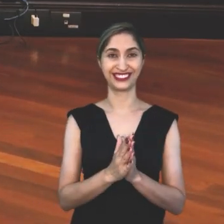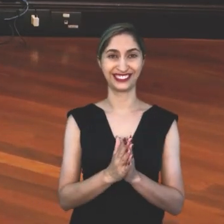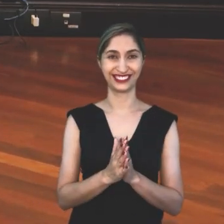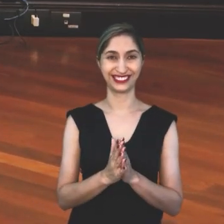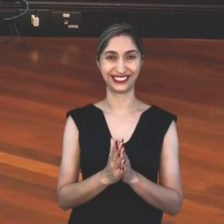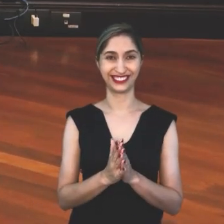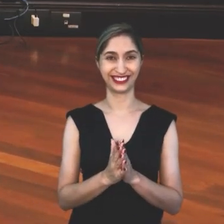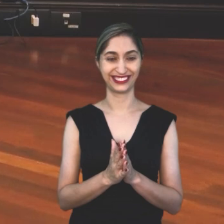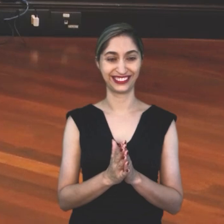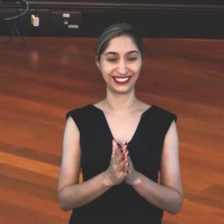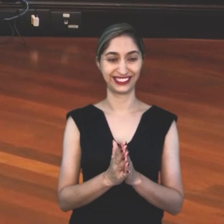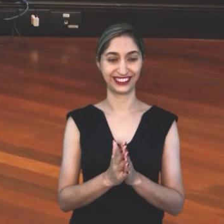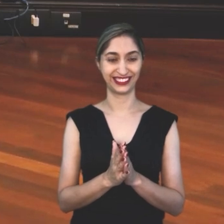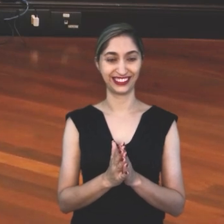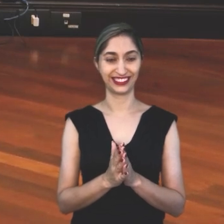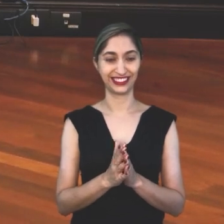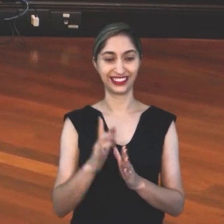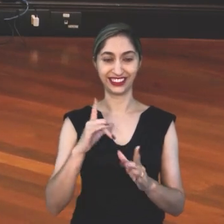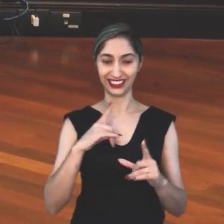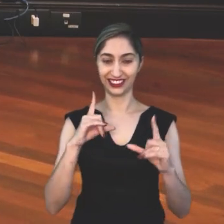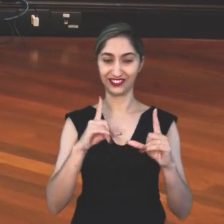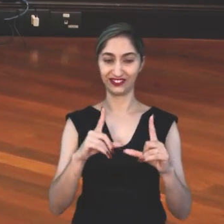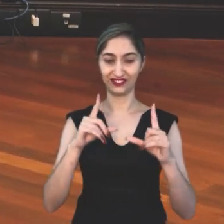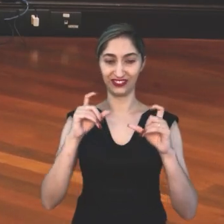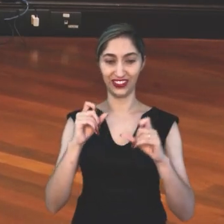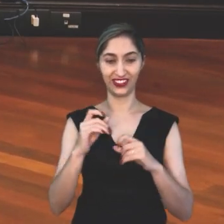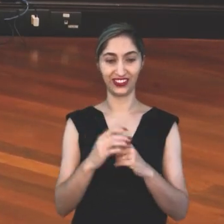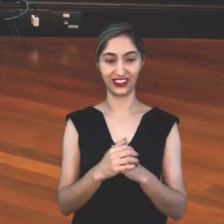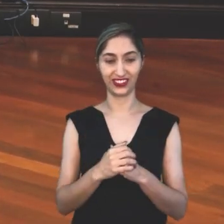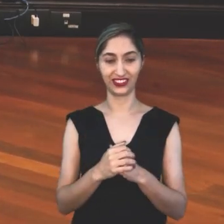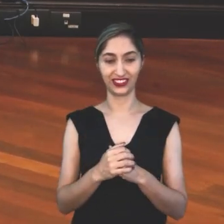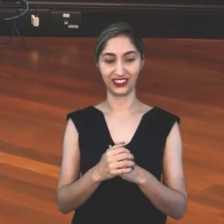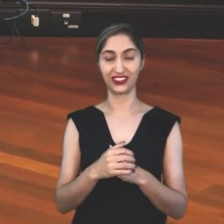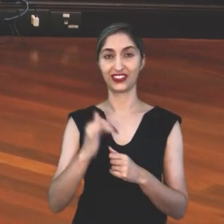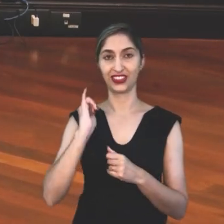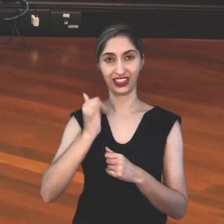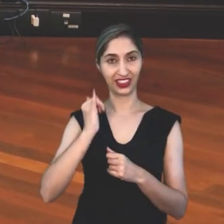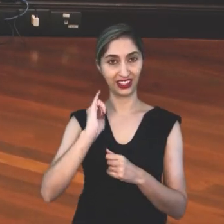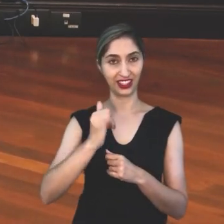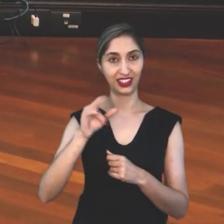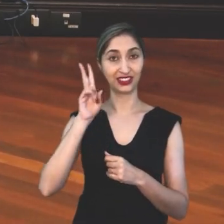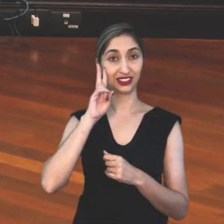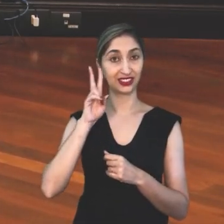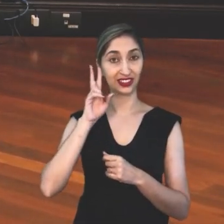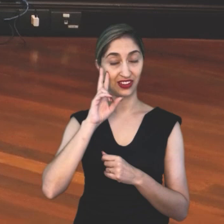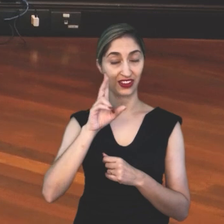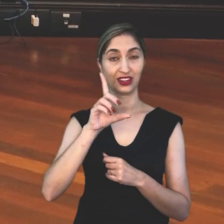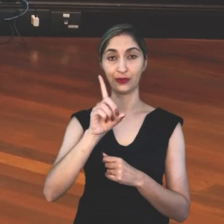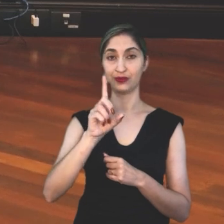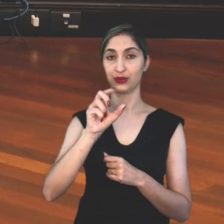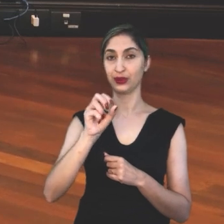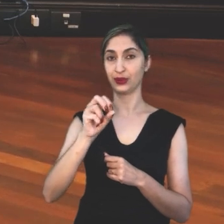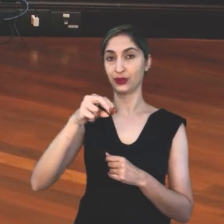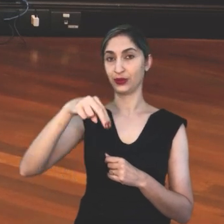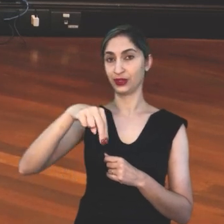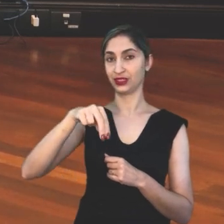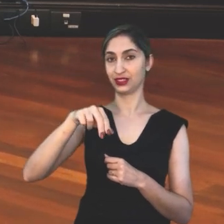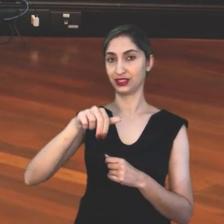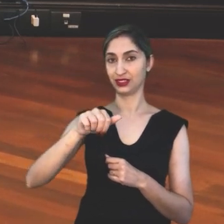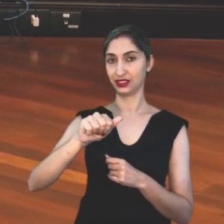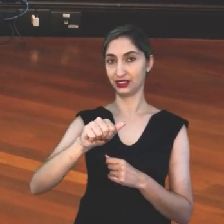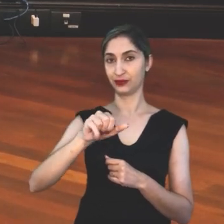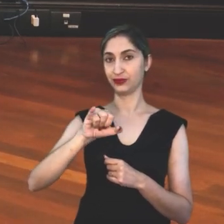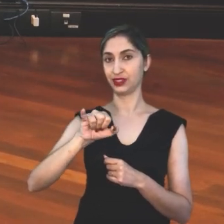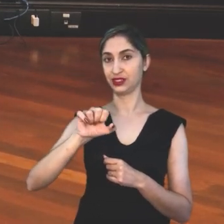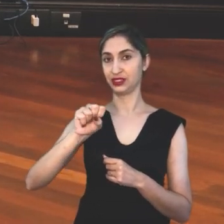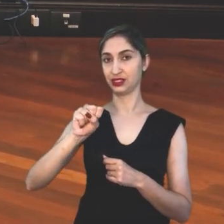pouco. O formato da história mudou um pouquinho, mas ó, os nossos elementos estão ali, a Bolívia que está aqui, tá ali, olha essa é a história da Dona Isabel. Mesmo esquema, nós